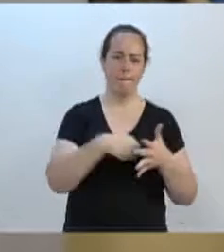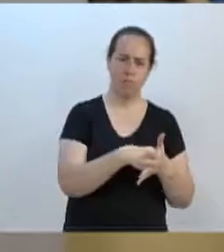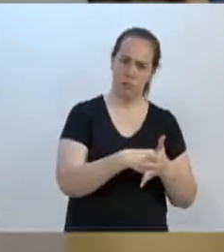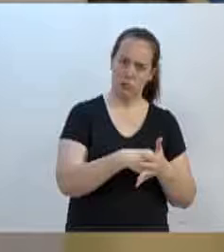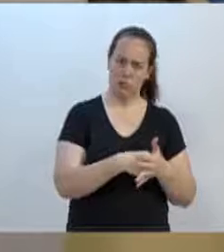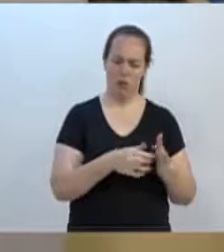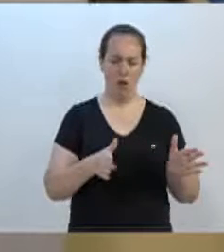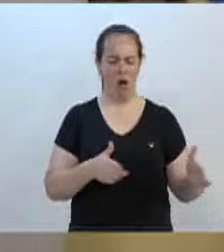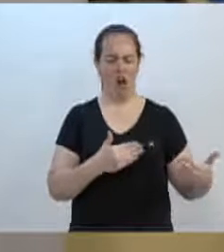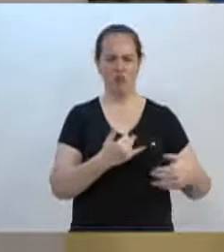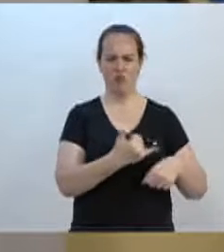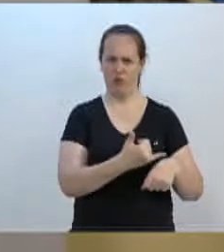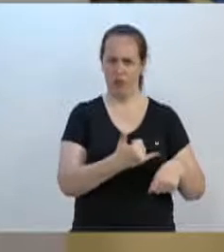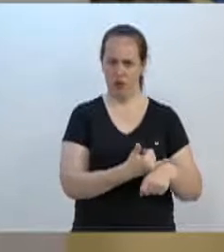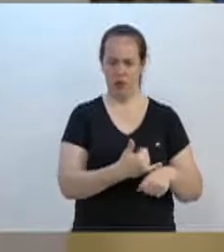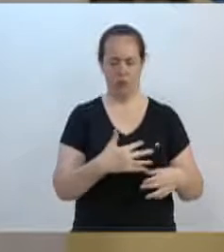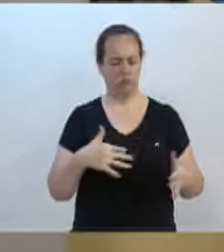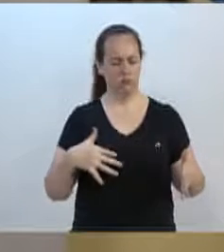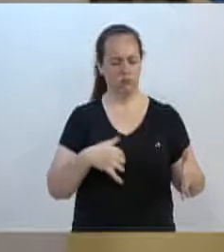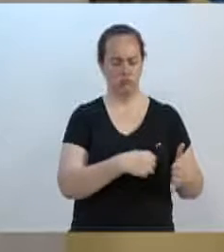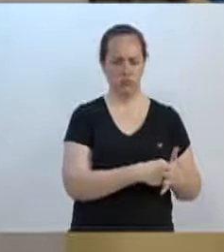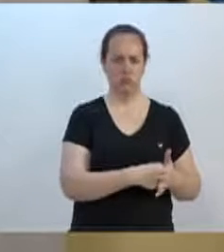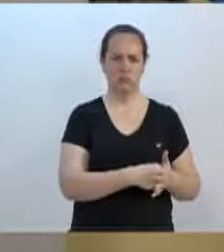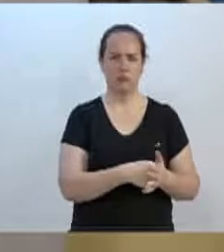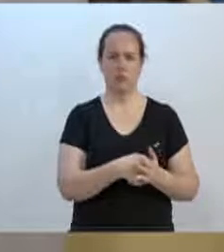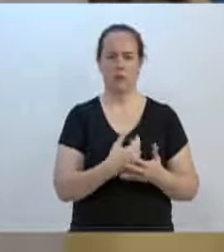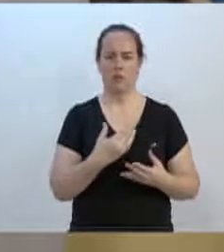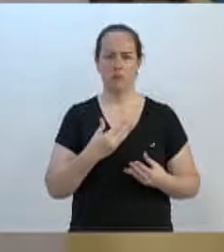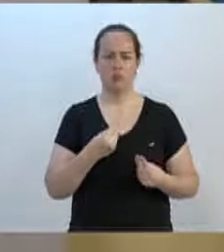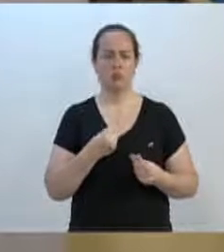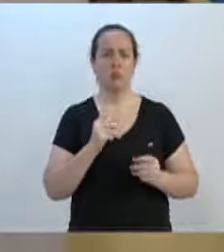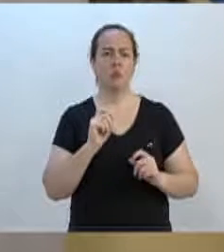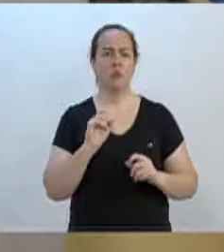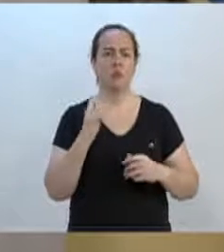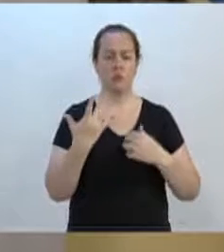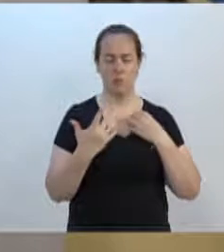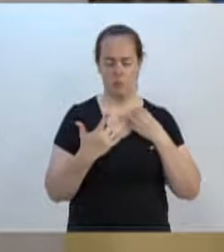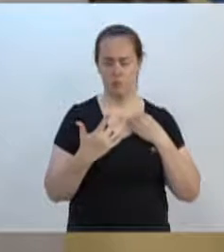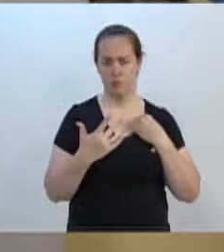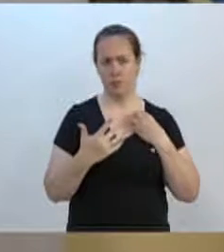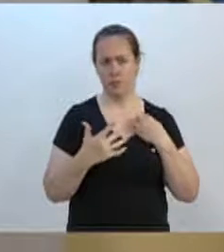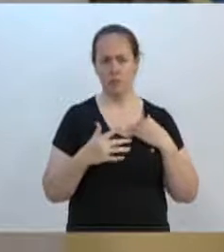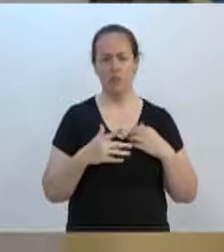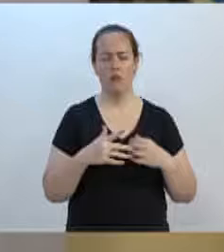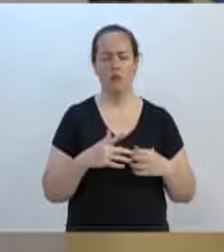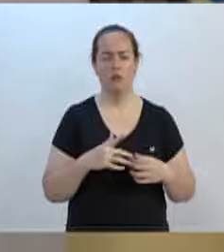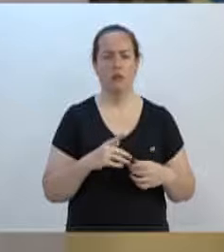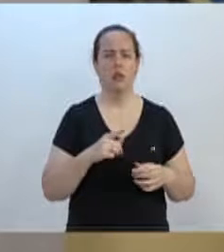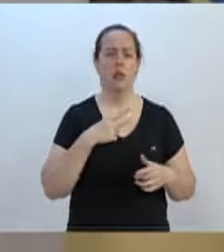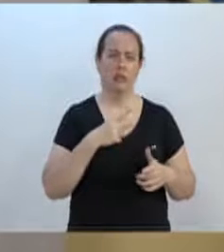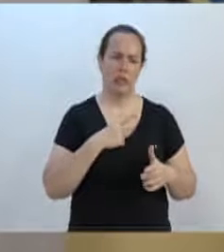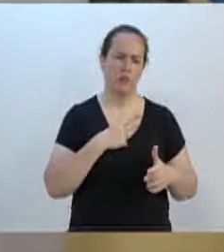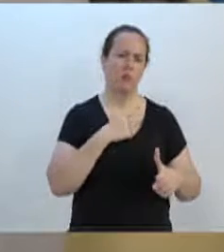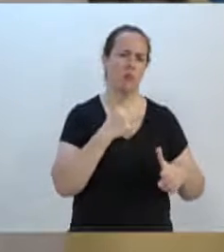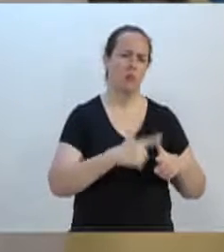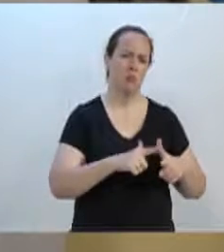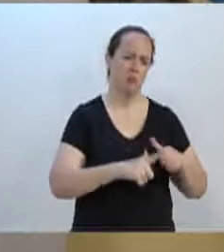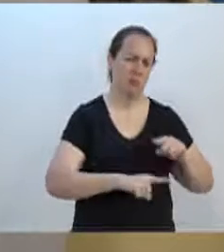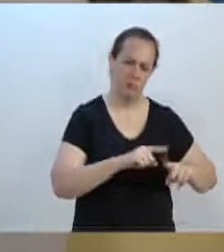entulho, aquelas de ferro, e foi muito, houve dano físico